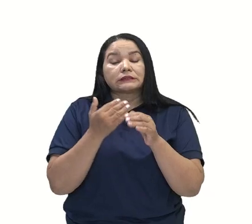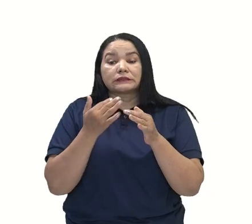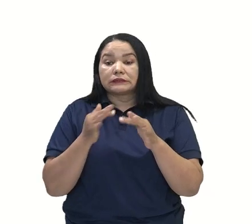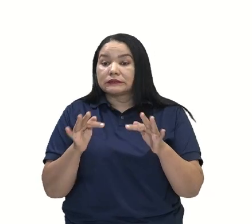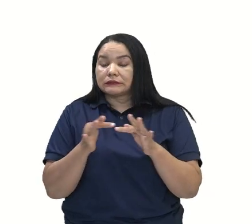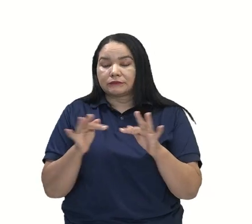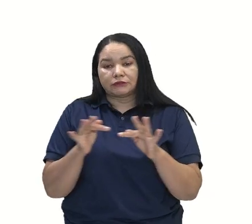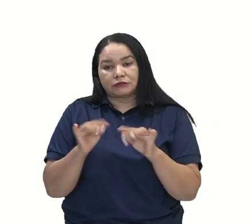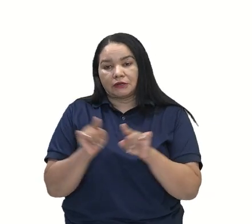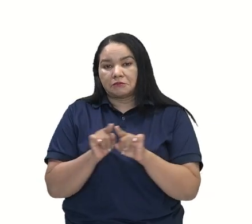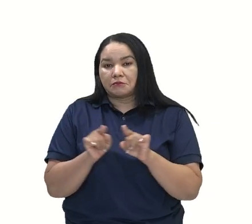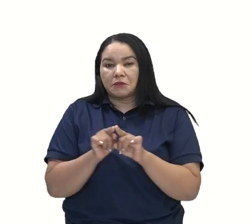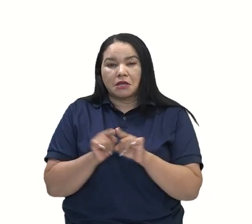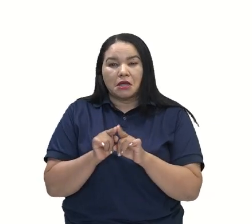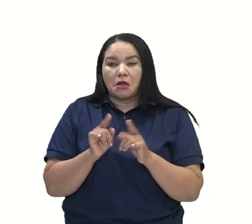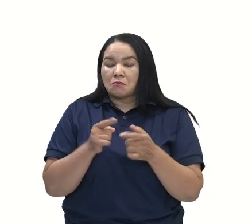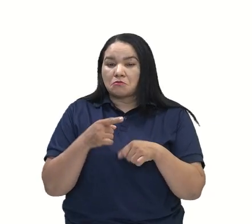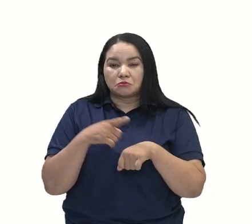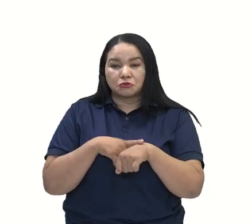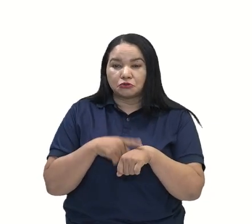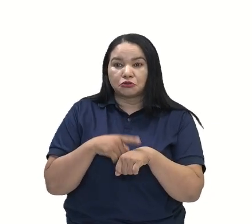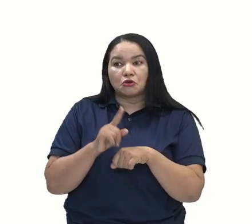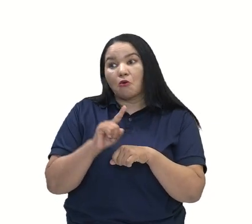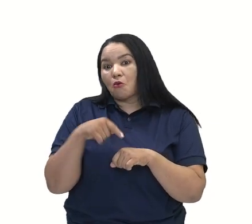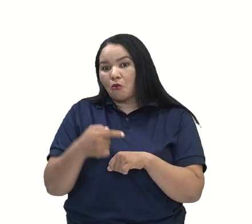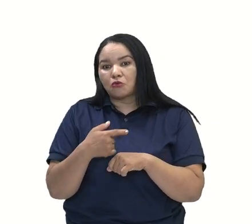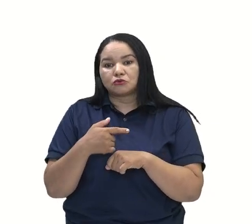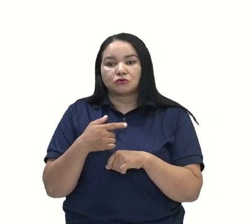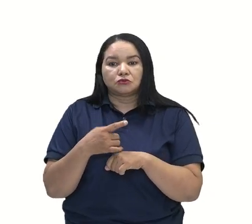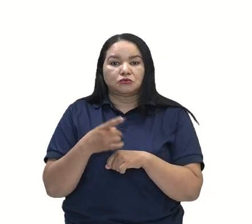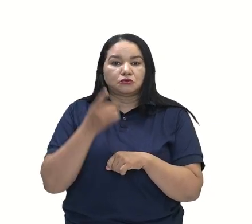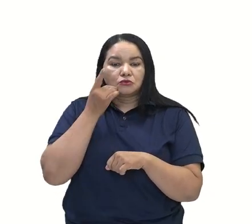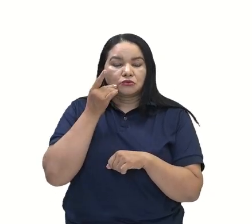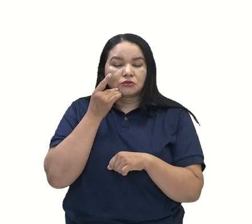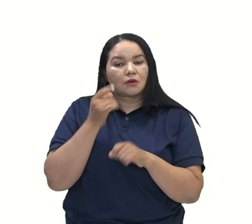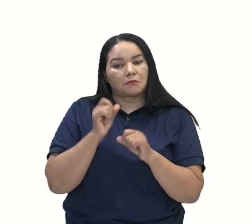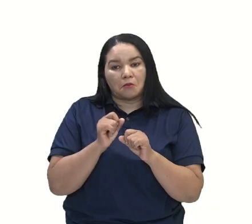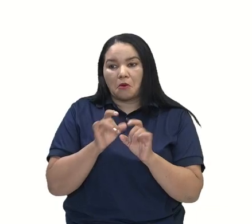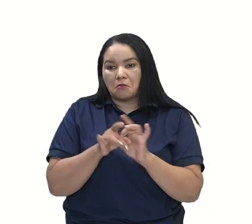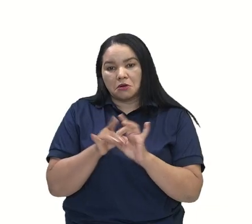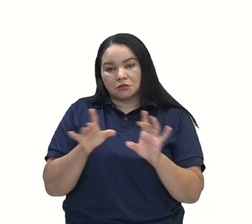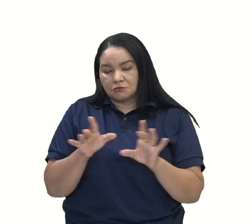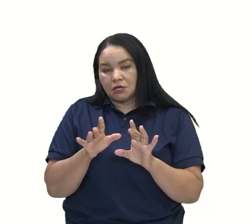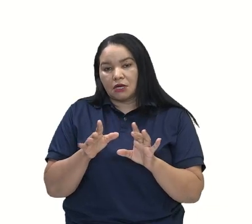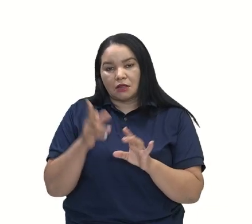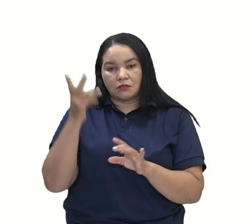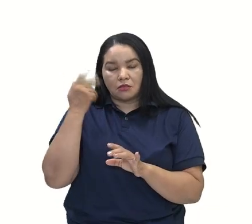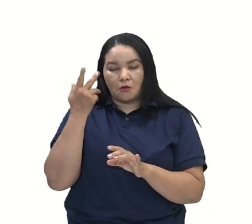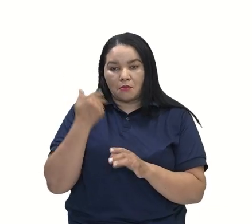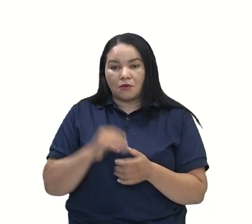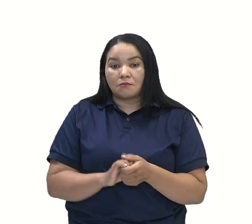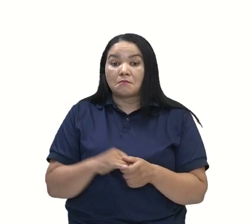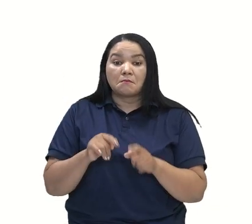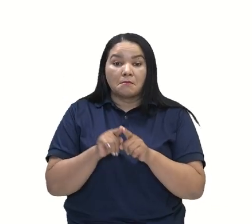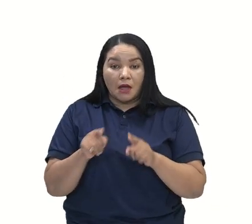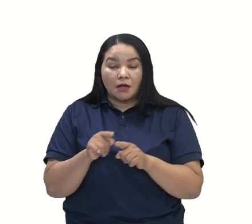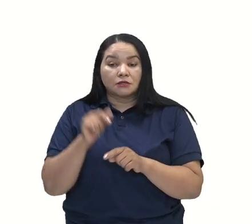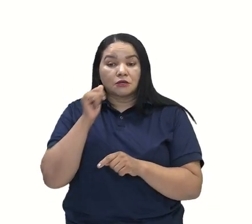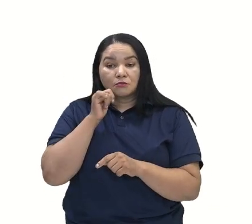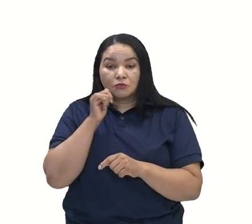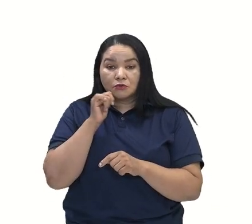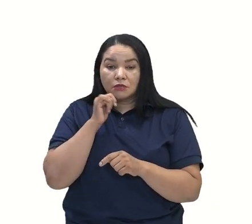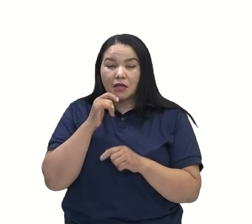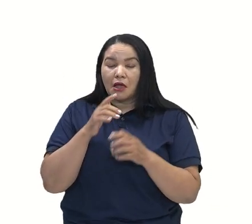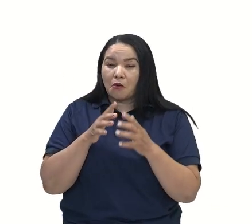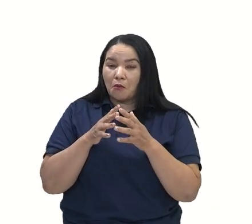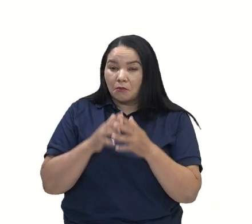Geralmente, eles são liberados no dia seguinte ou até mesmo no mesmo dia, tá? Já para as mulheres, é uma cirurgia um pouco mais complexa,